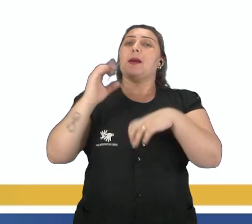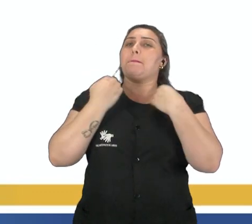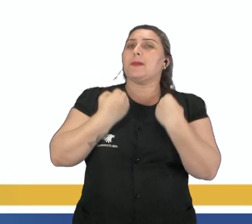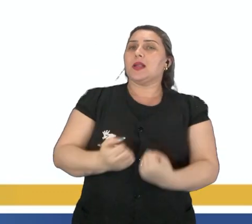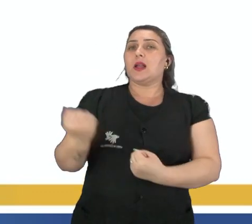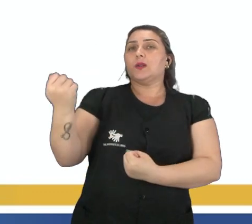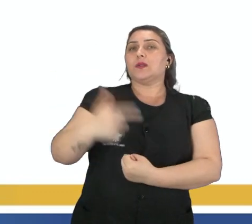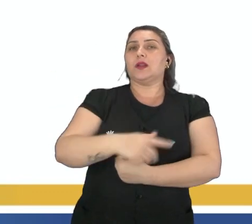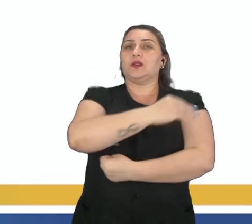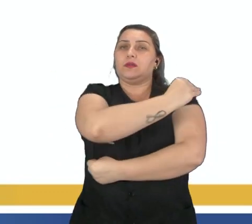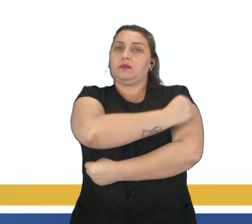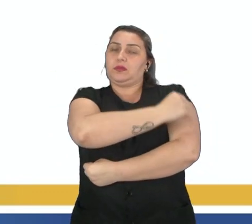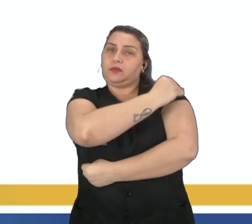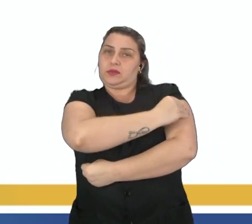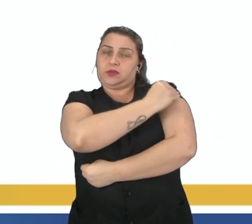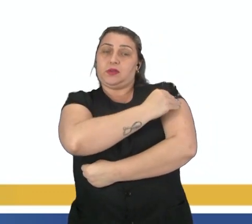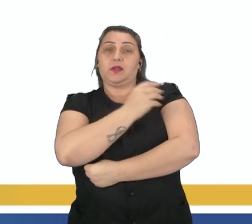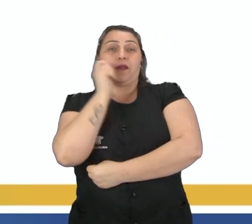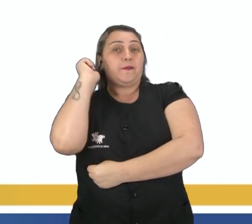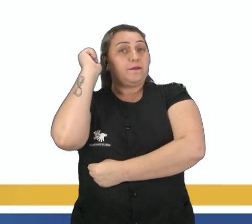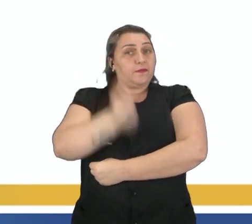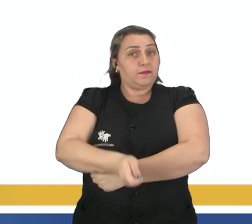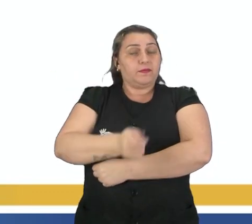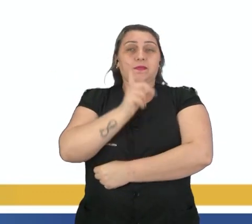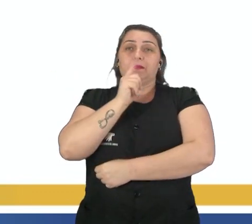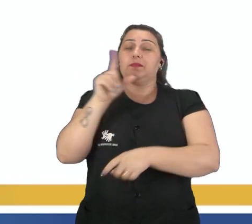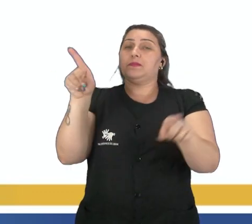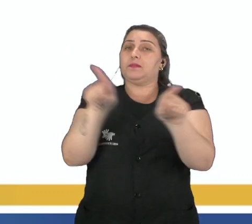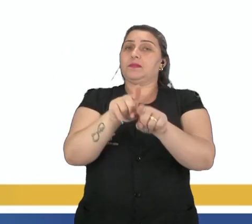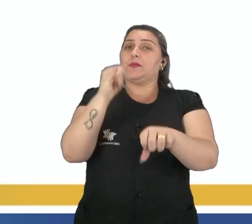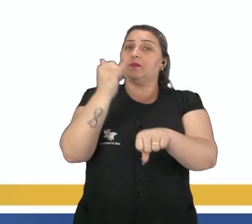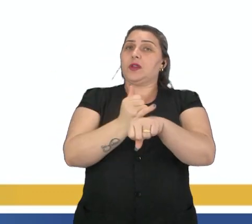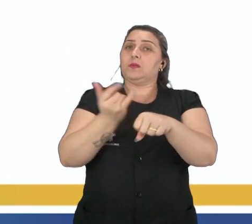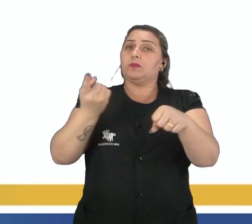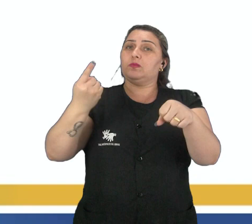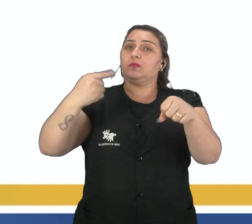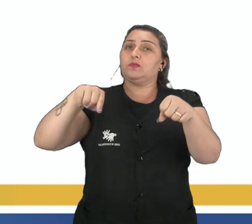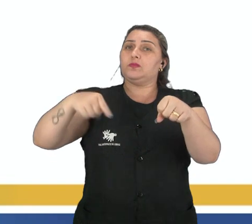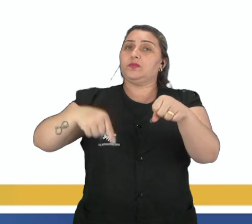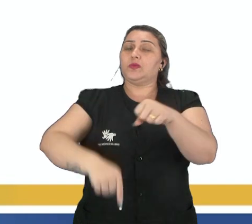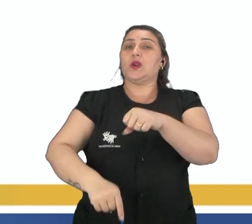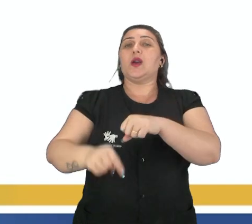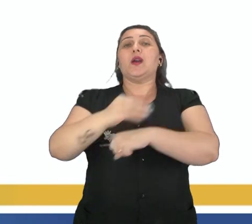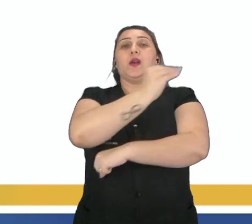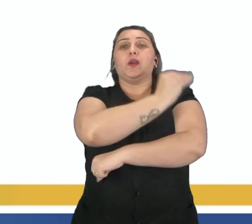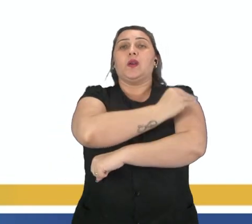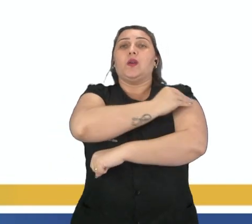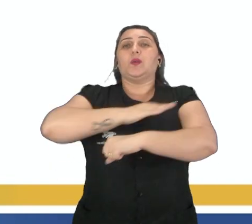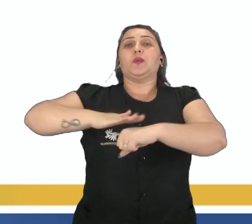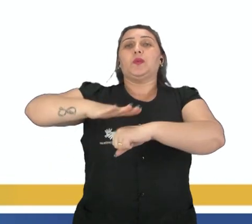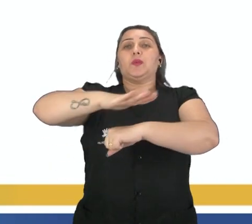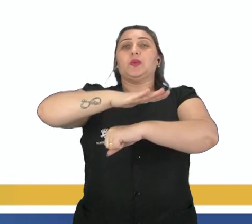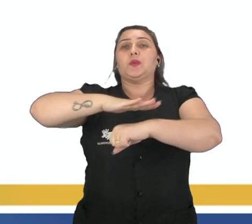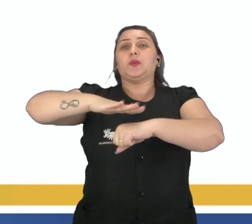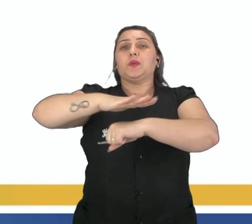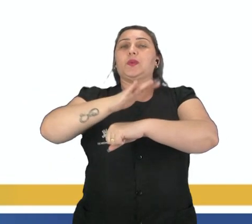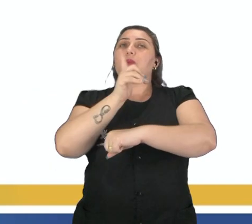que o algodão. Provavelmente, se você jogar na água também, o ferro ele vai afundar e o algodão vai ficar